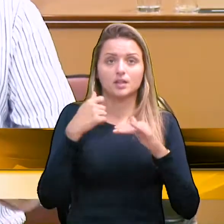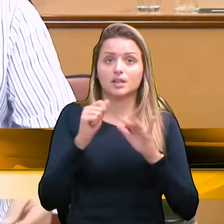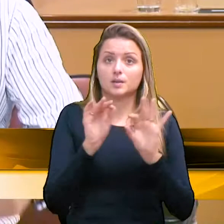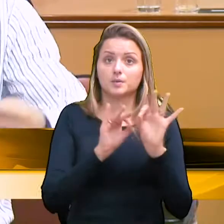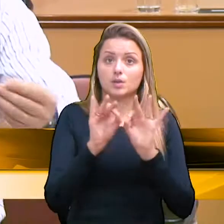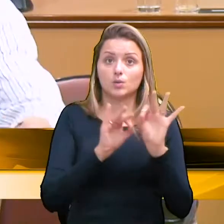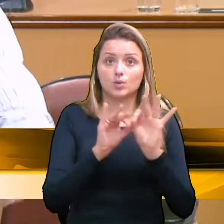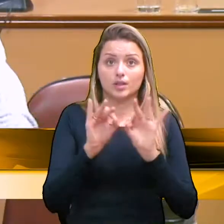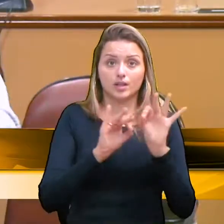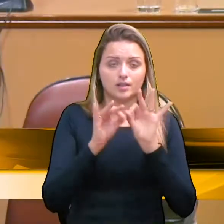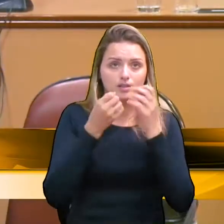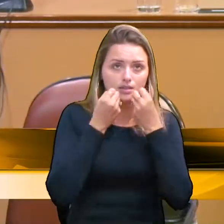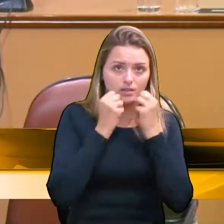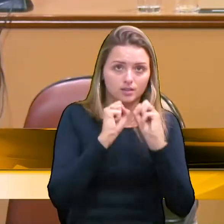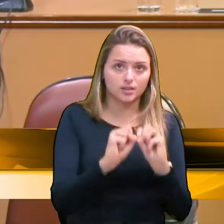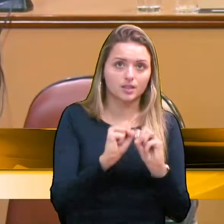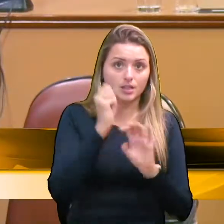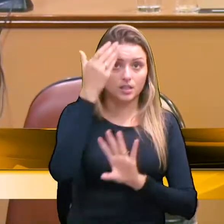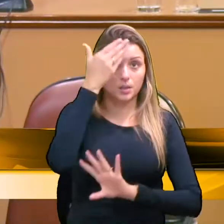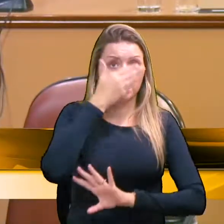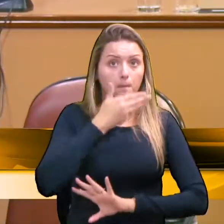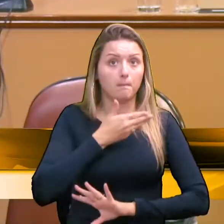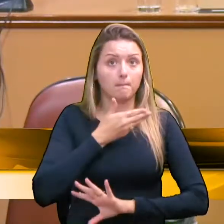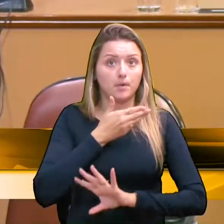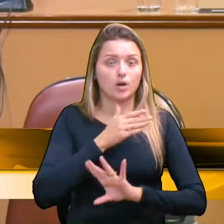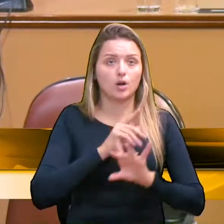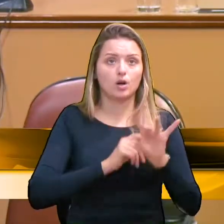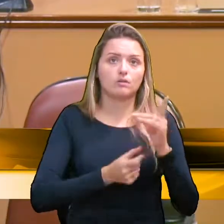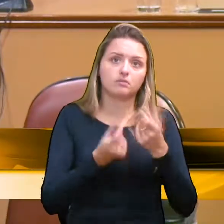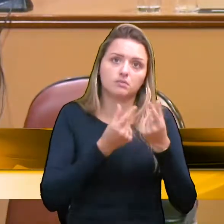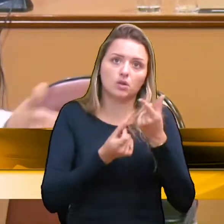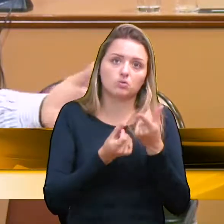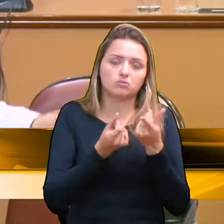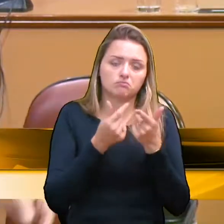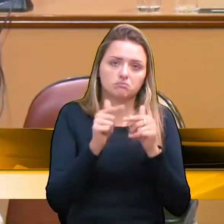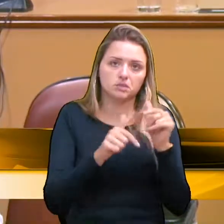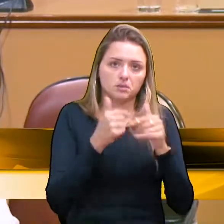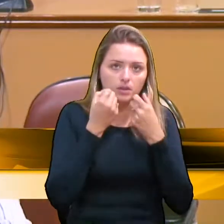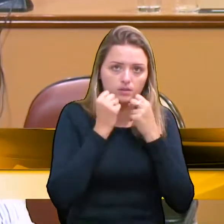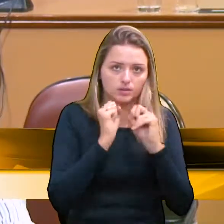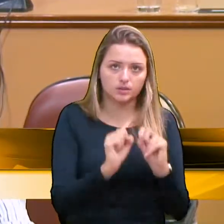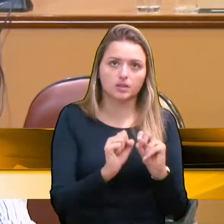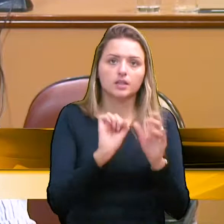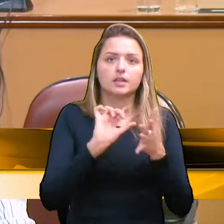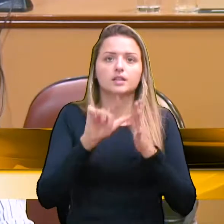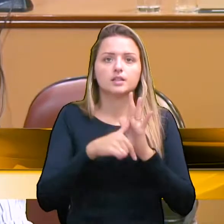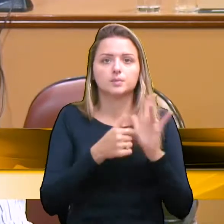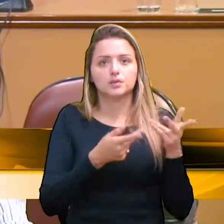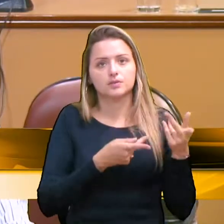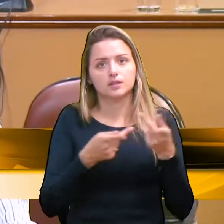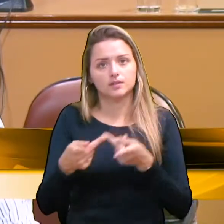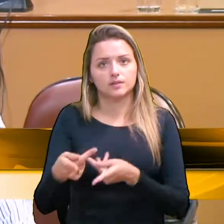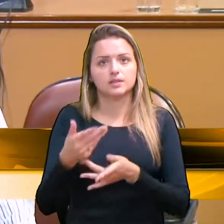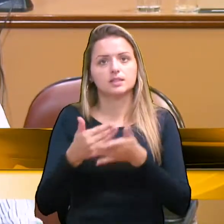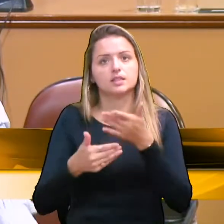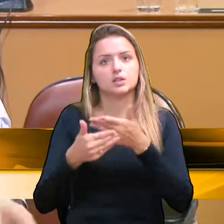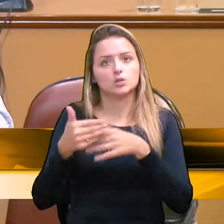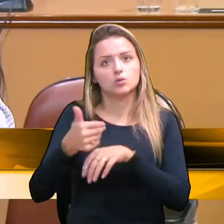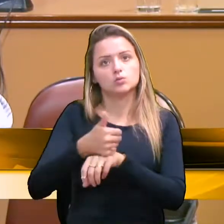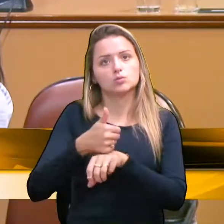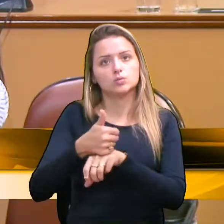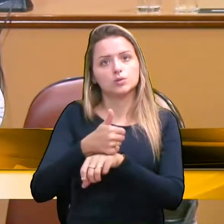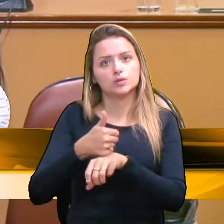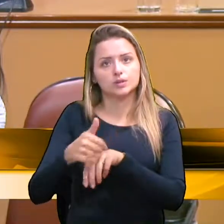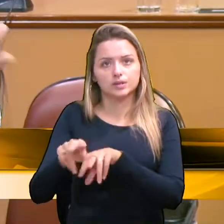da Secretaria, que se mostre algum trabalho executado pela Secretaria, que assim vai ser visitado os agricultores, que